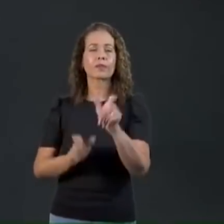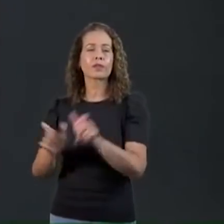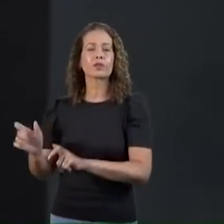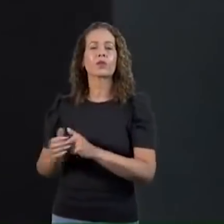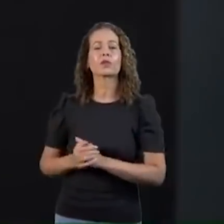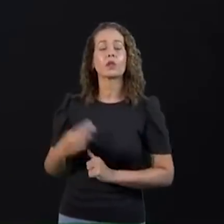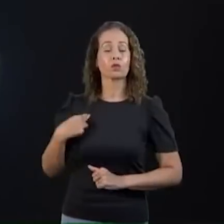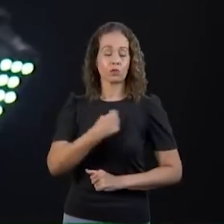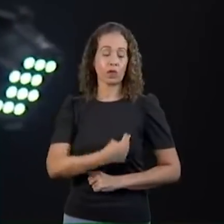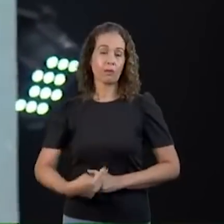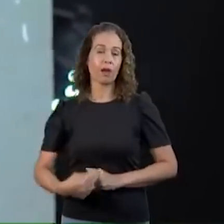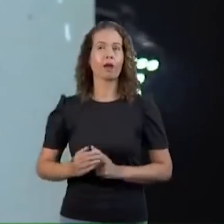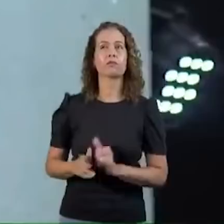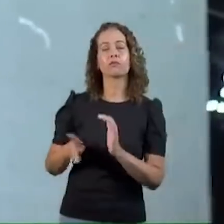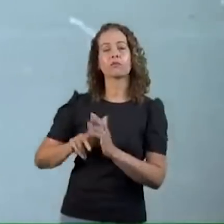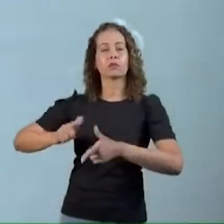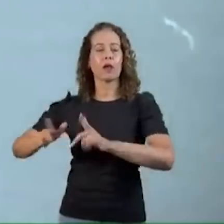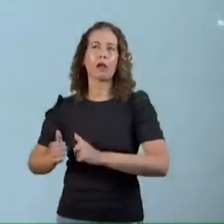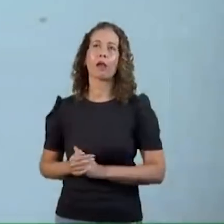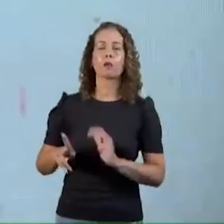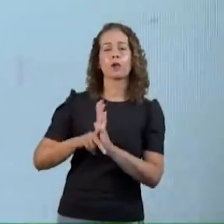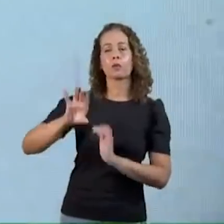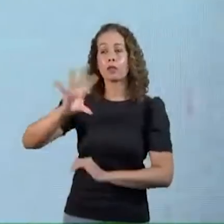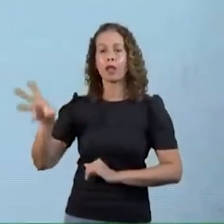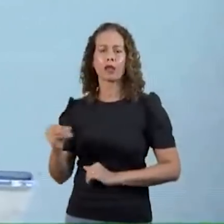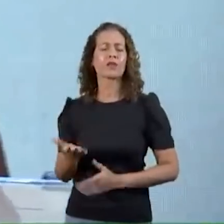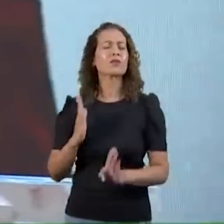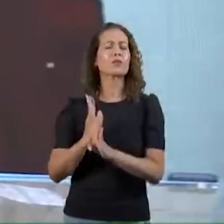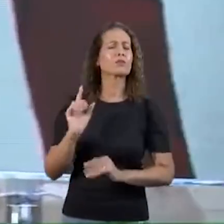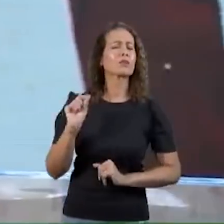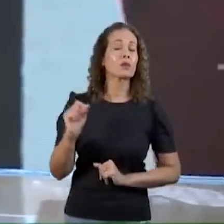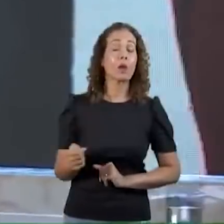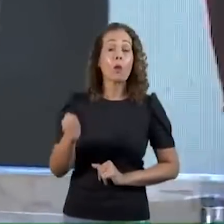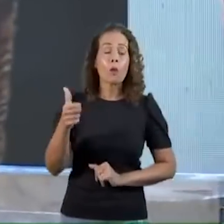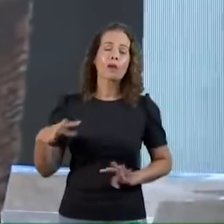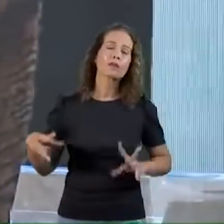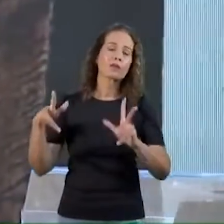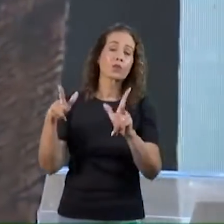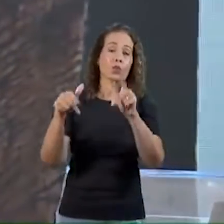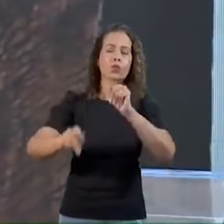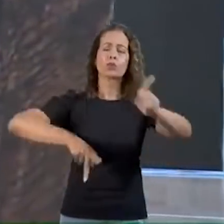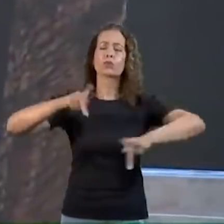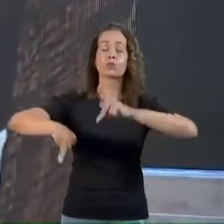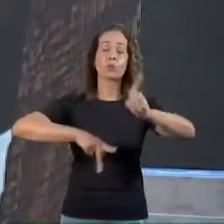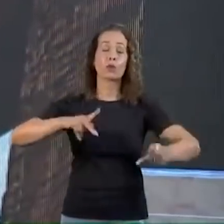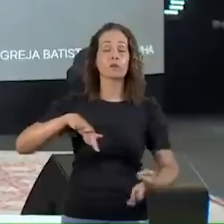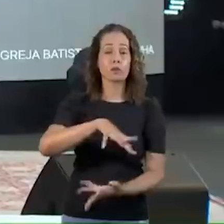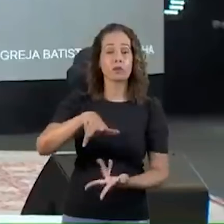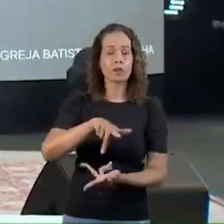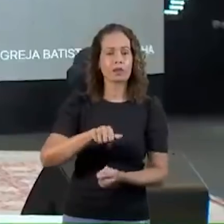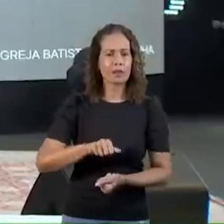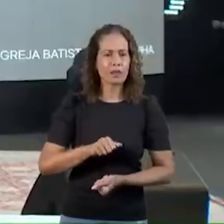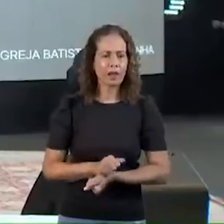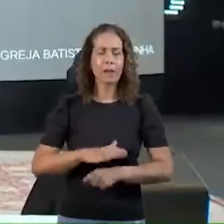conheci israelense, conheci africanos. Gente, sabe o que eu descobri? Quase todos os povos da terra são